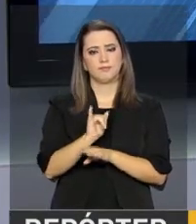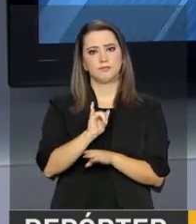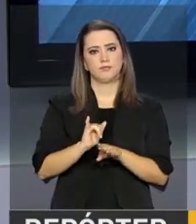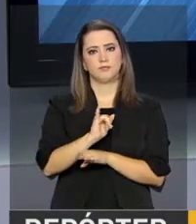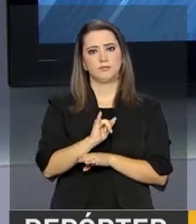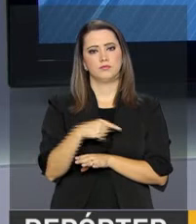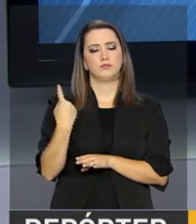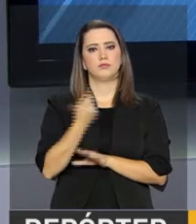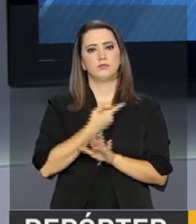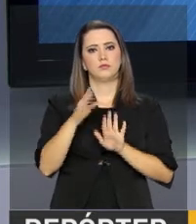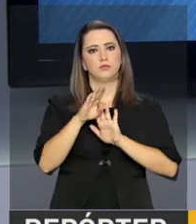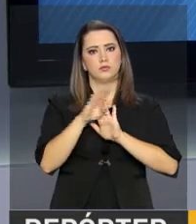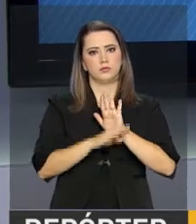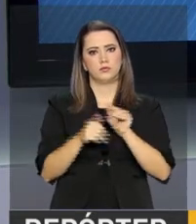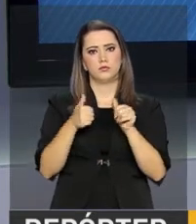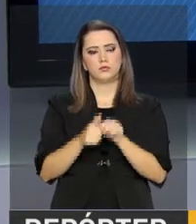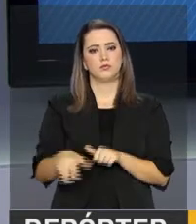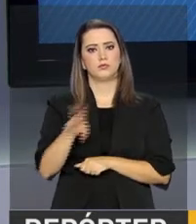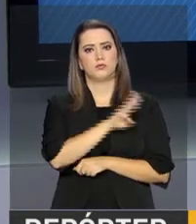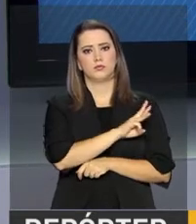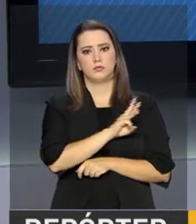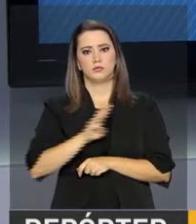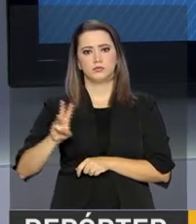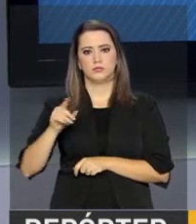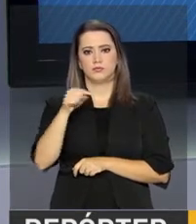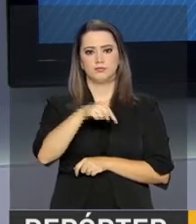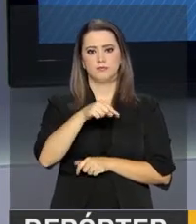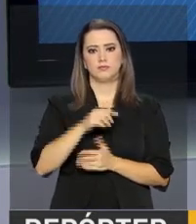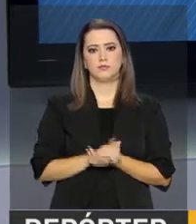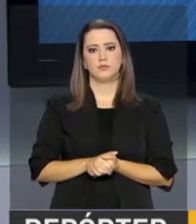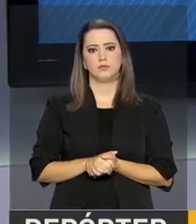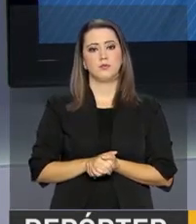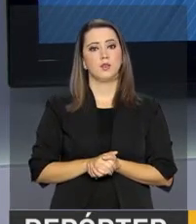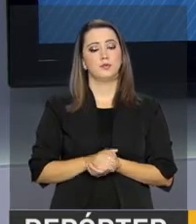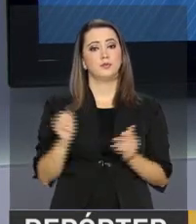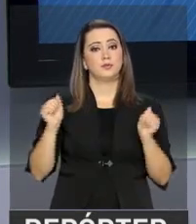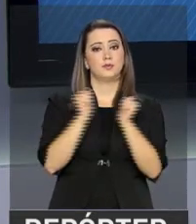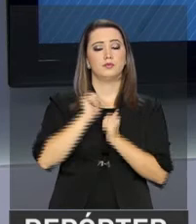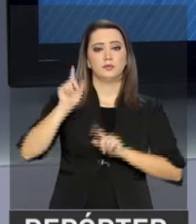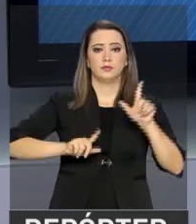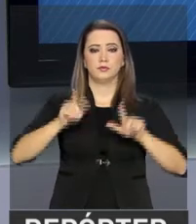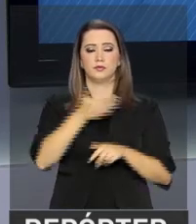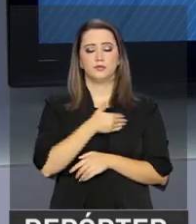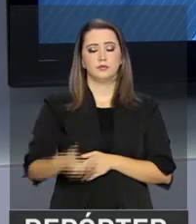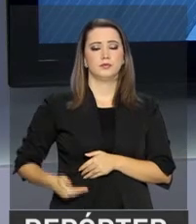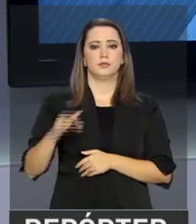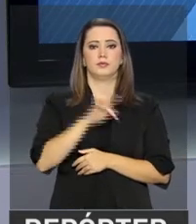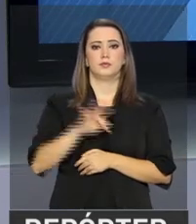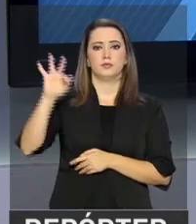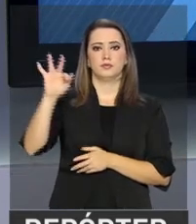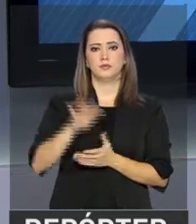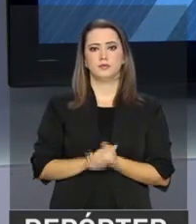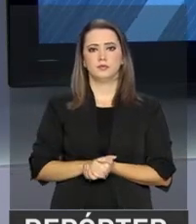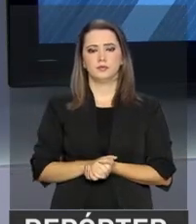reportagens no youtube e toda a nossa programação também está na página da nbr na internet continue com a gente na nbr a tv do